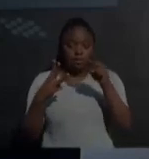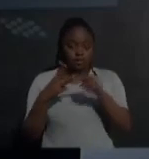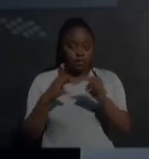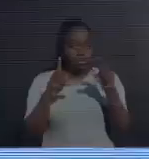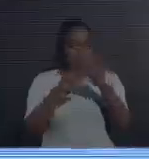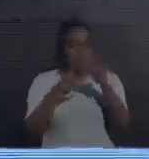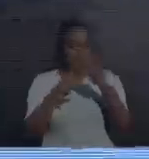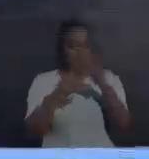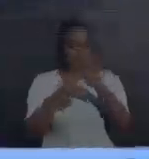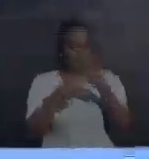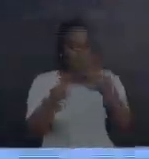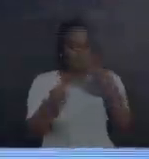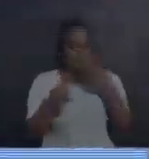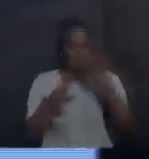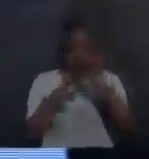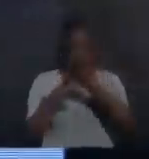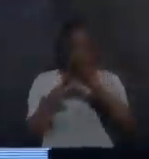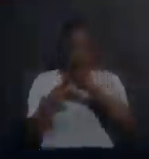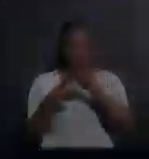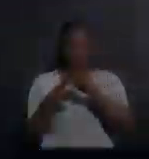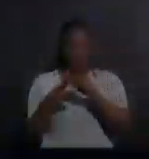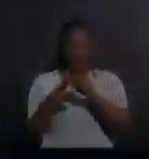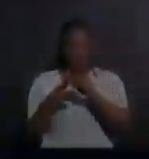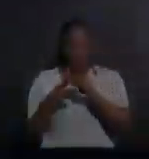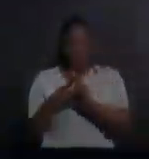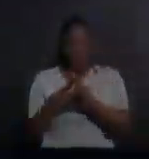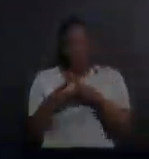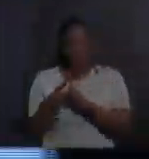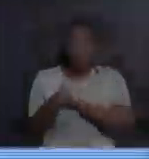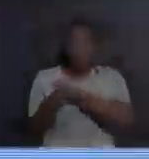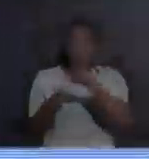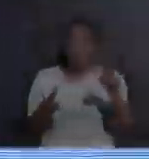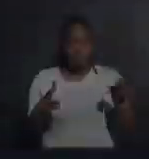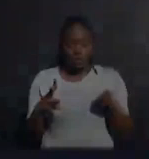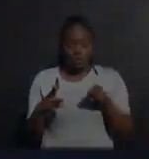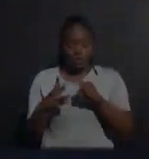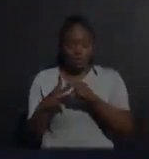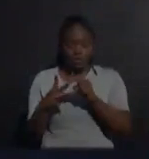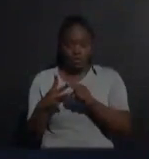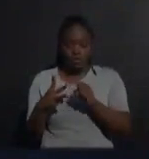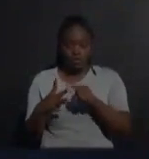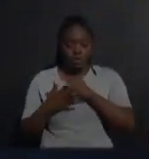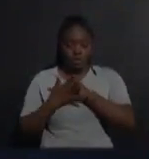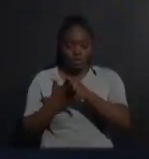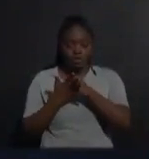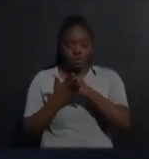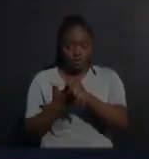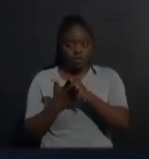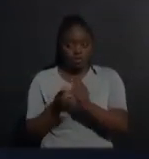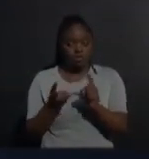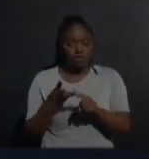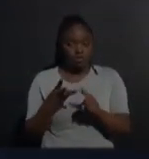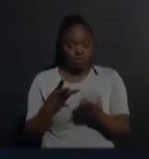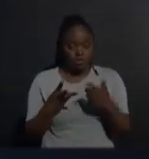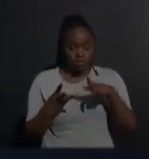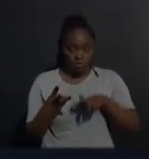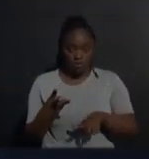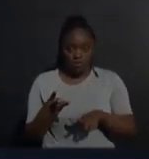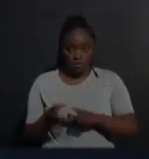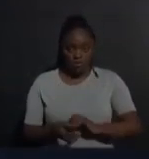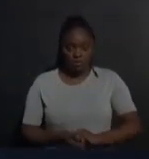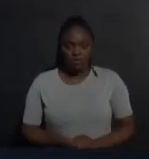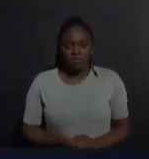41. Eles se dedicavam. Fala comigo, eles se dedicavam.